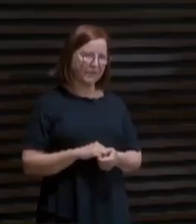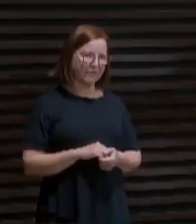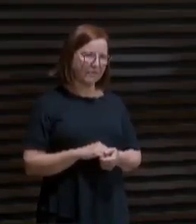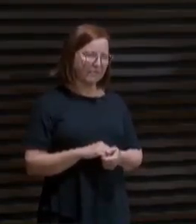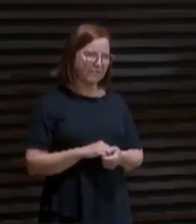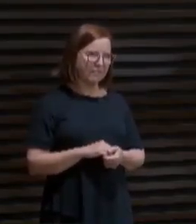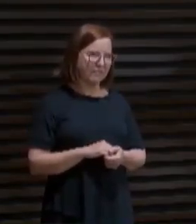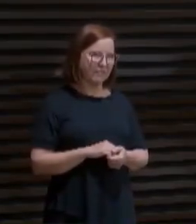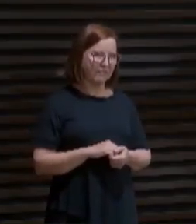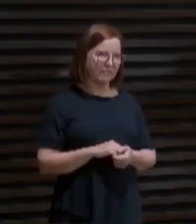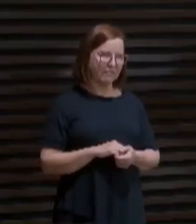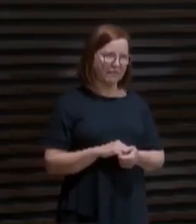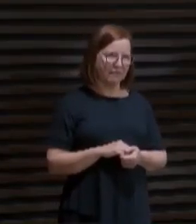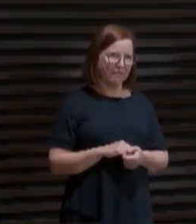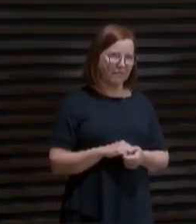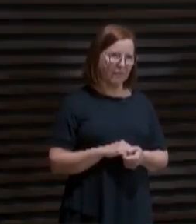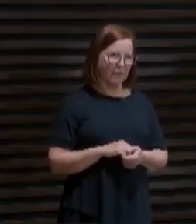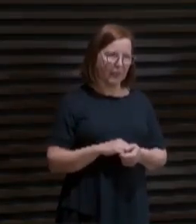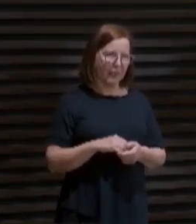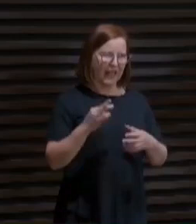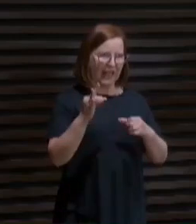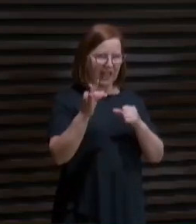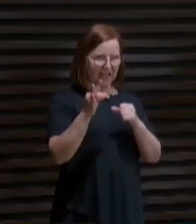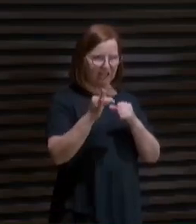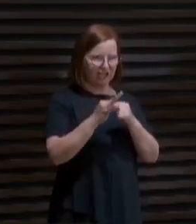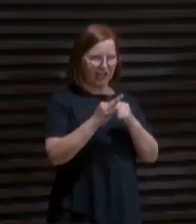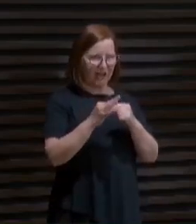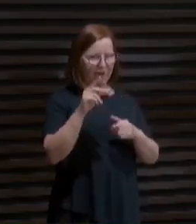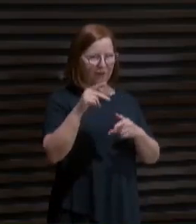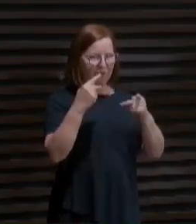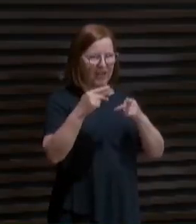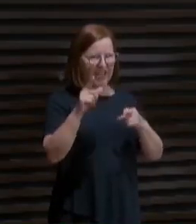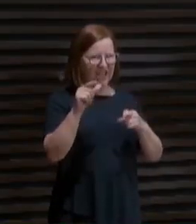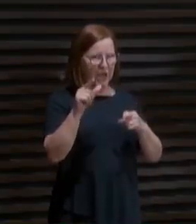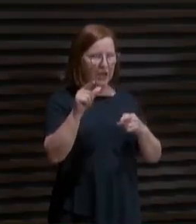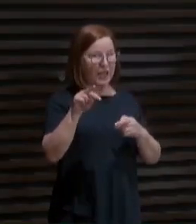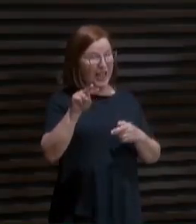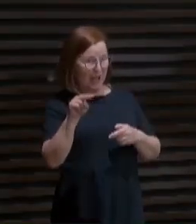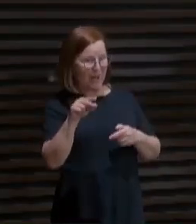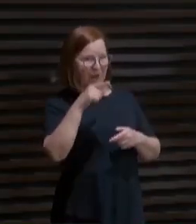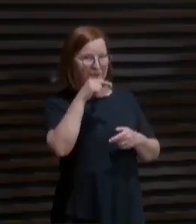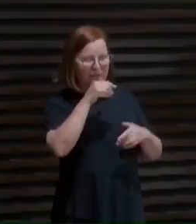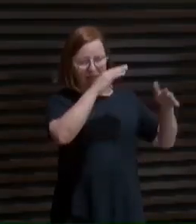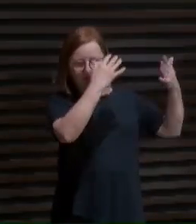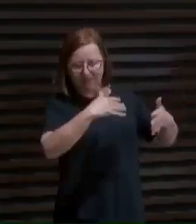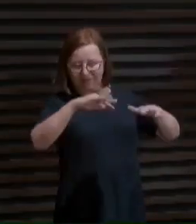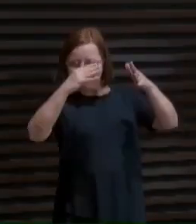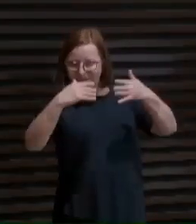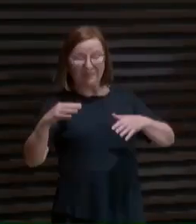A expressão de Tiago aqui, ele diz, como a onda do mar. Eu estive agora fazendo um casamento lá